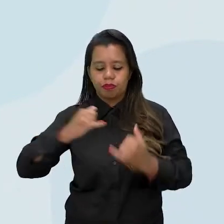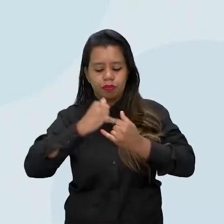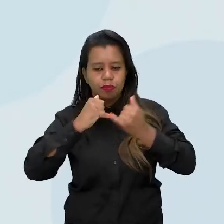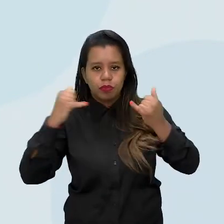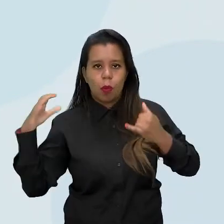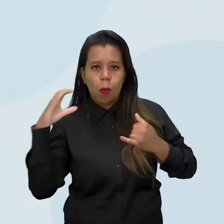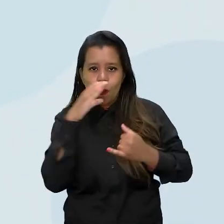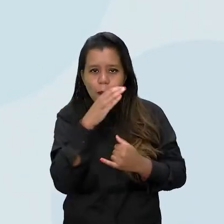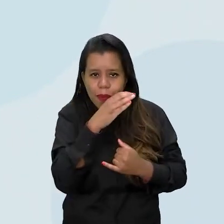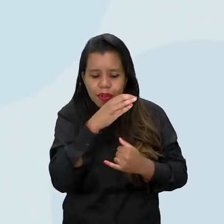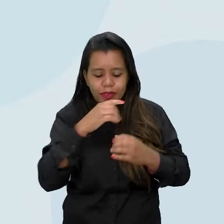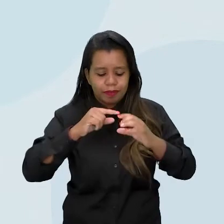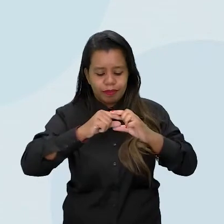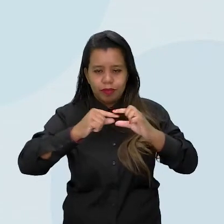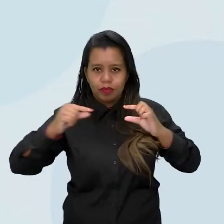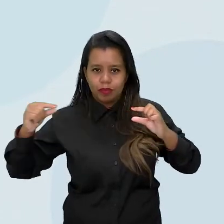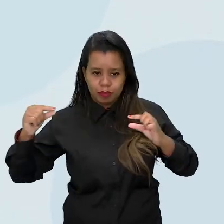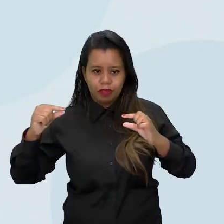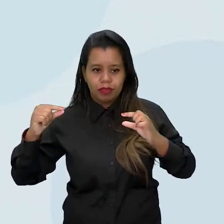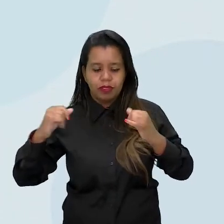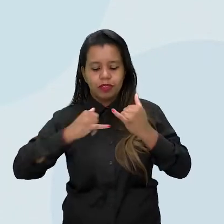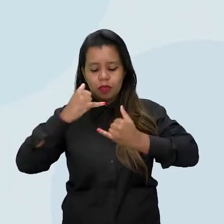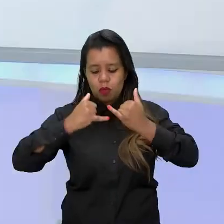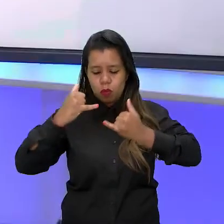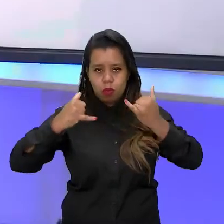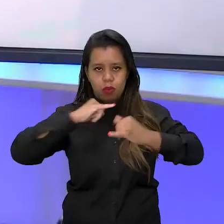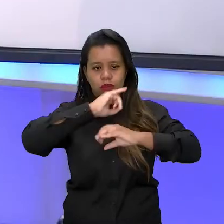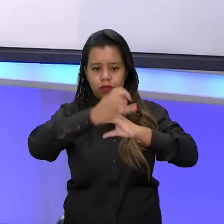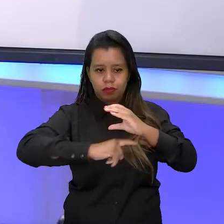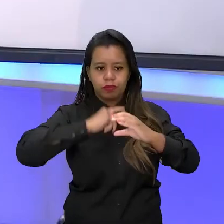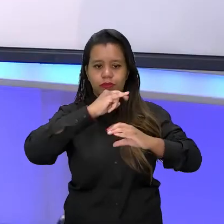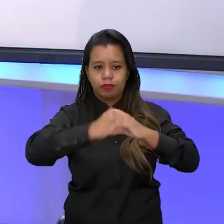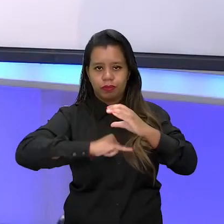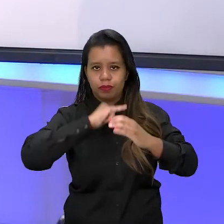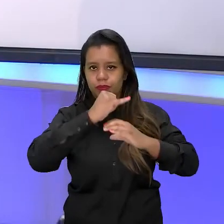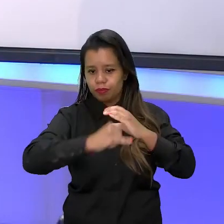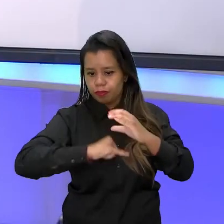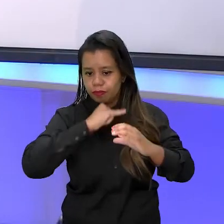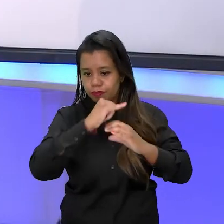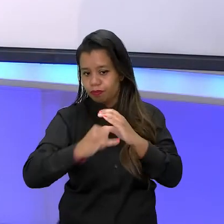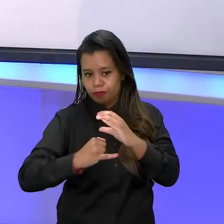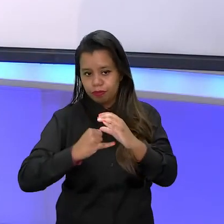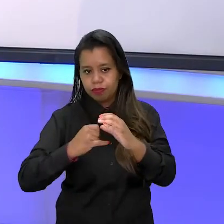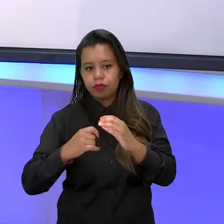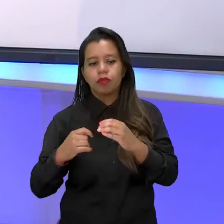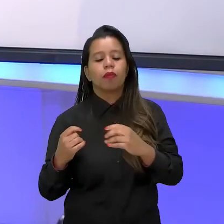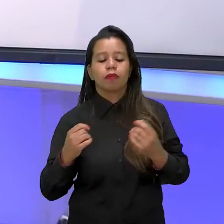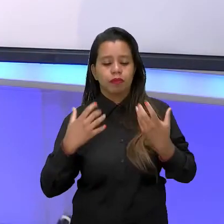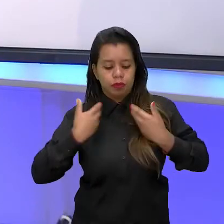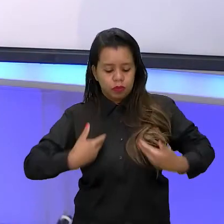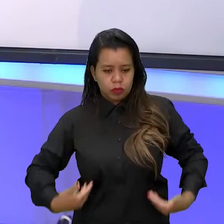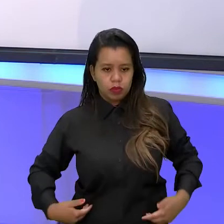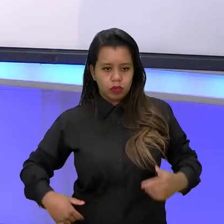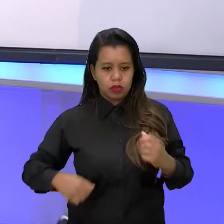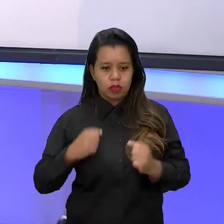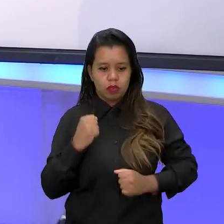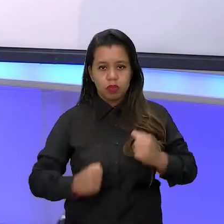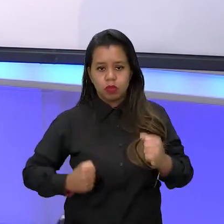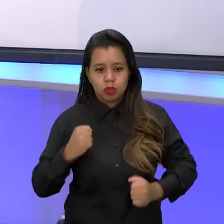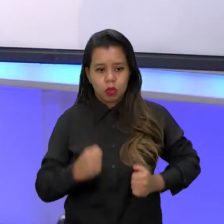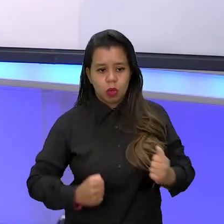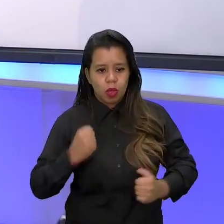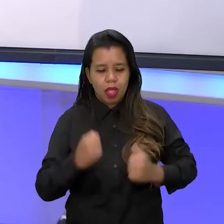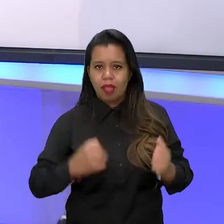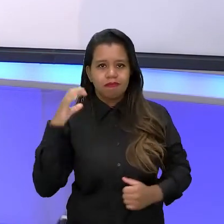aquecimento aí desses condutores por causa do movimento do elétron. É como se você, por exemplo, eu fosse um elétron, eu começo a correr. Se eu correr